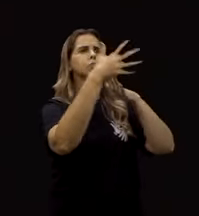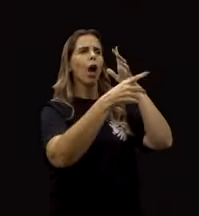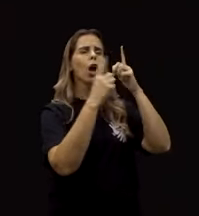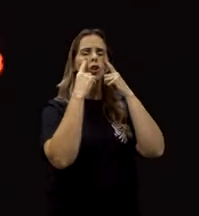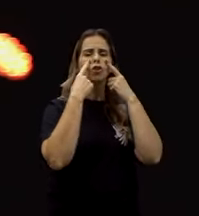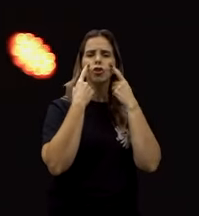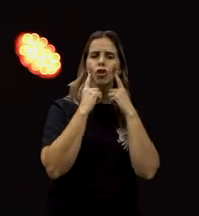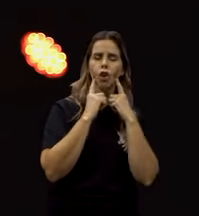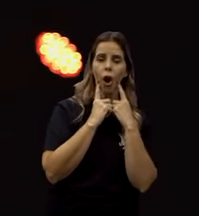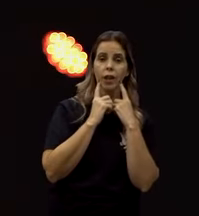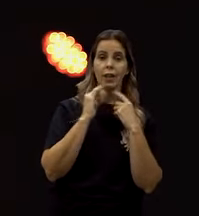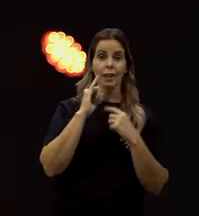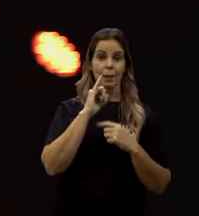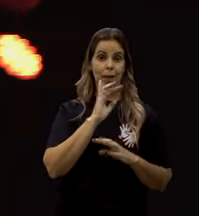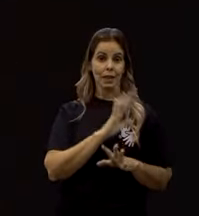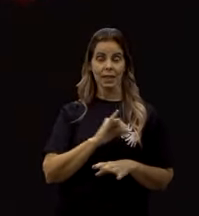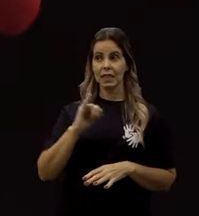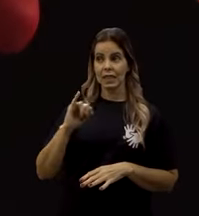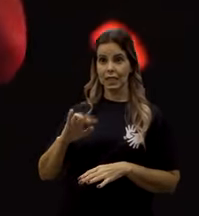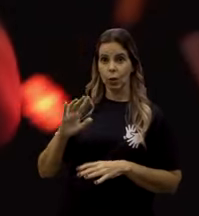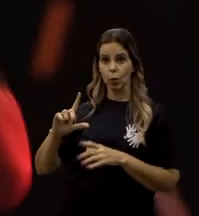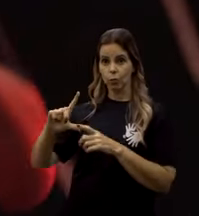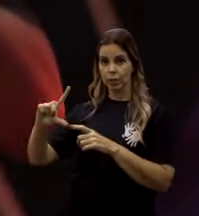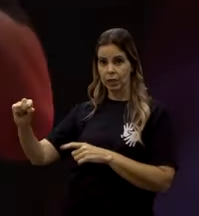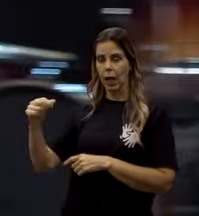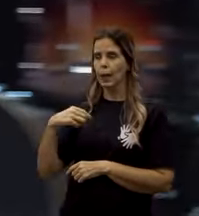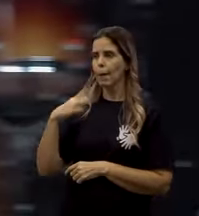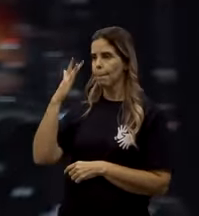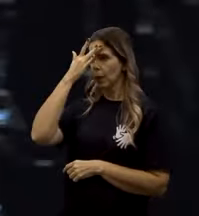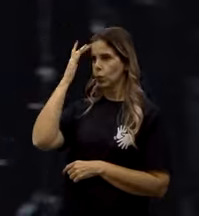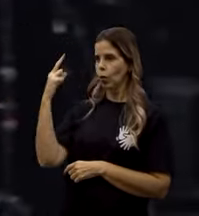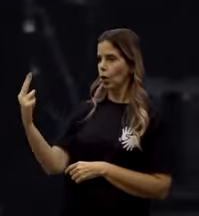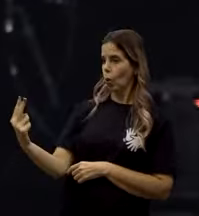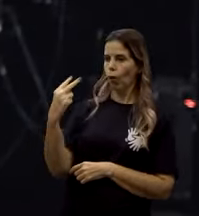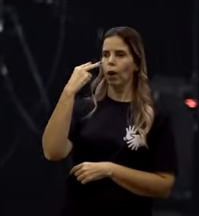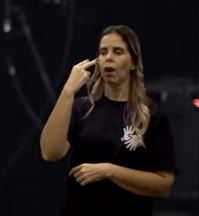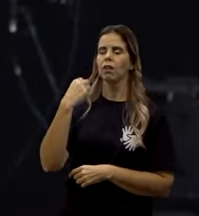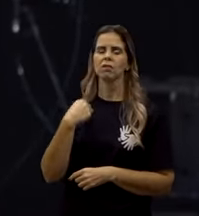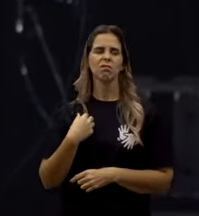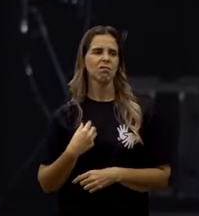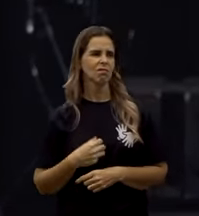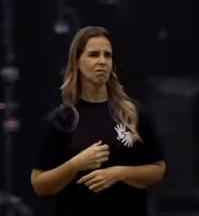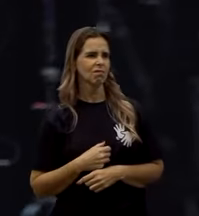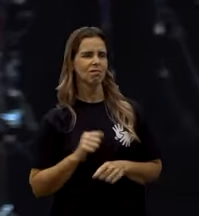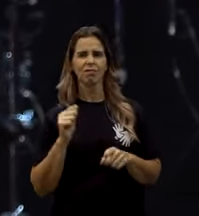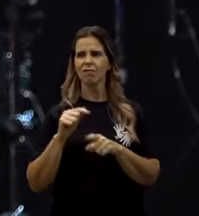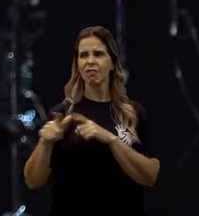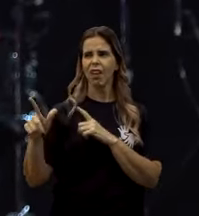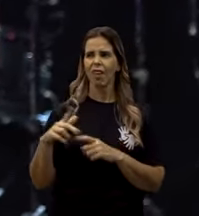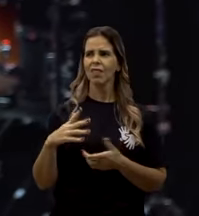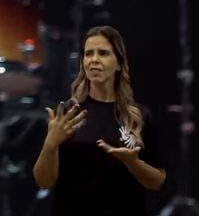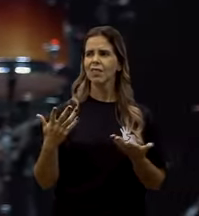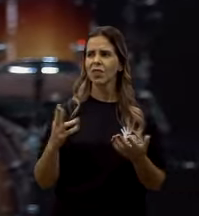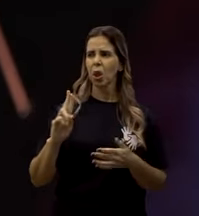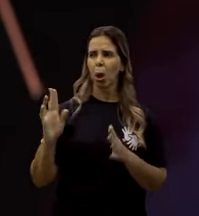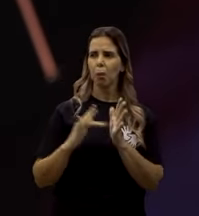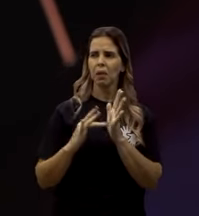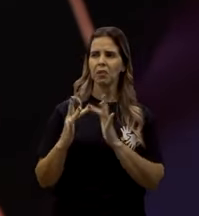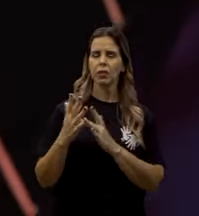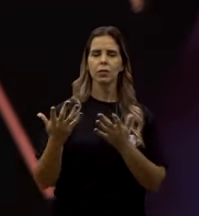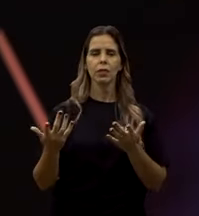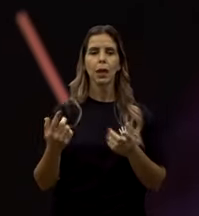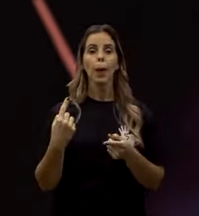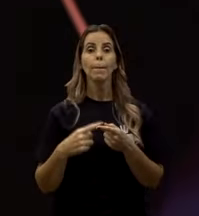ali na frente não olhar pra gente e falar assim hum carnal Tá repreendido tá lá porque a gente quer atenção olha como é que a nossa alma é ruim